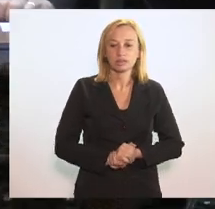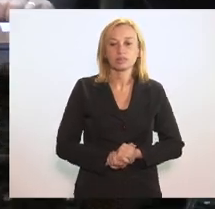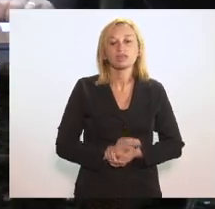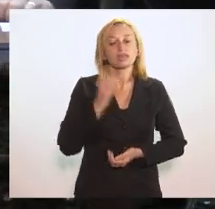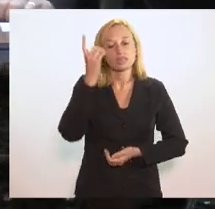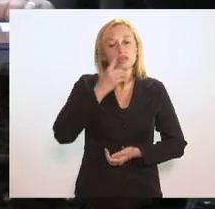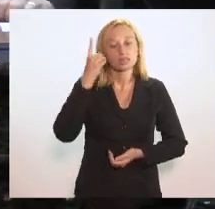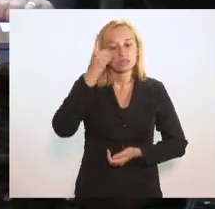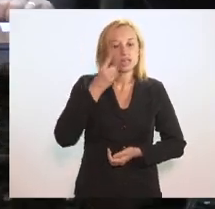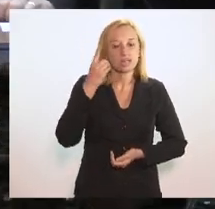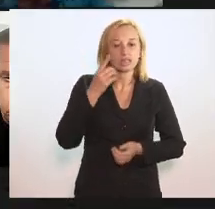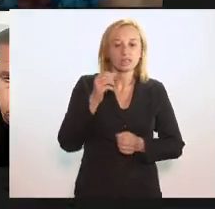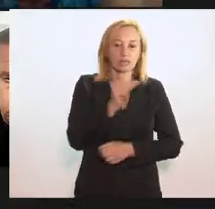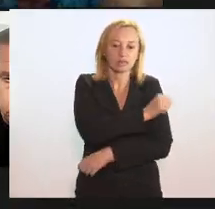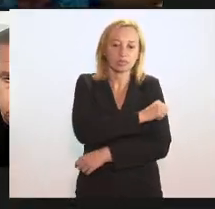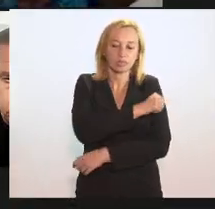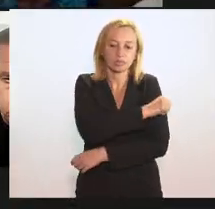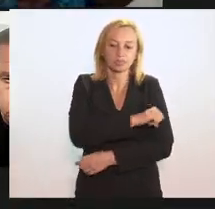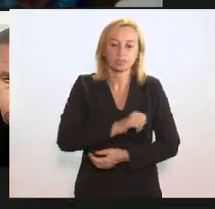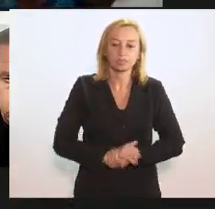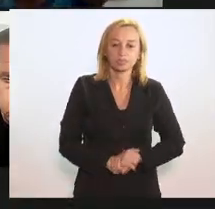Deputada enfermeira Rejane.